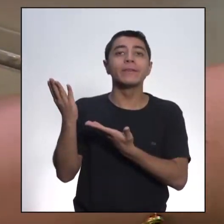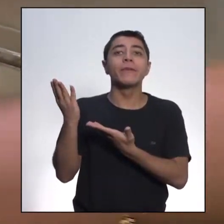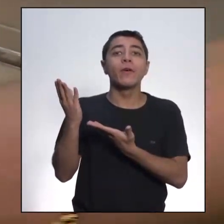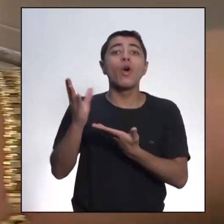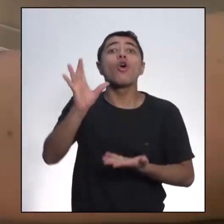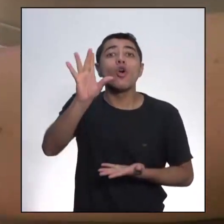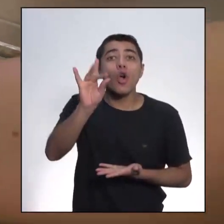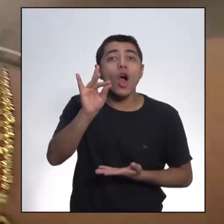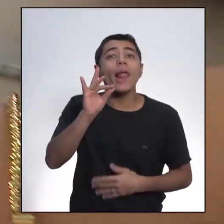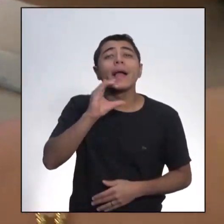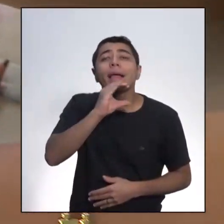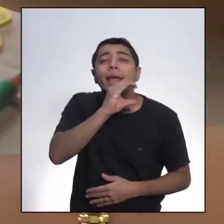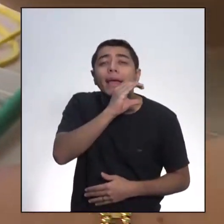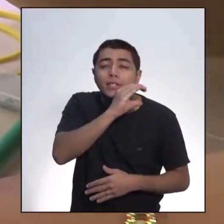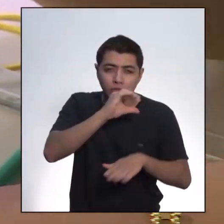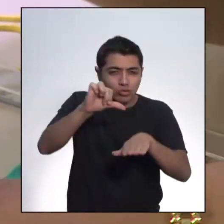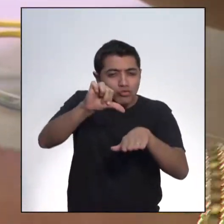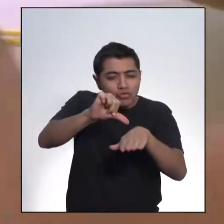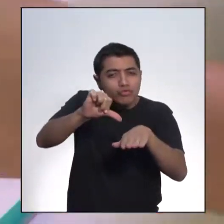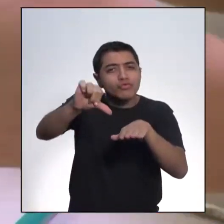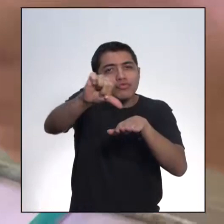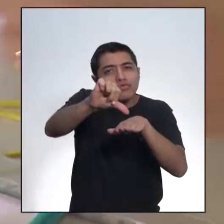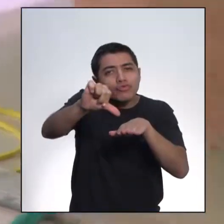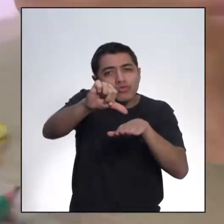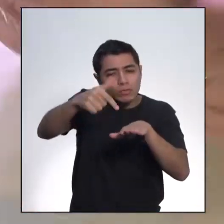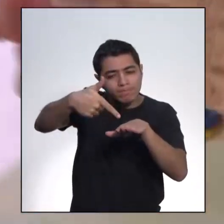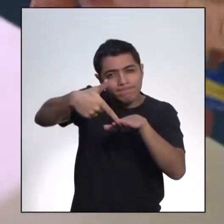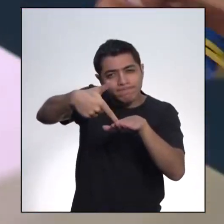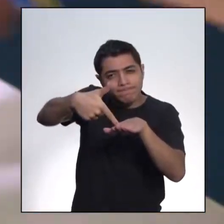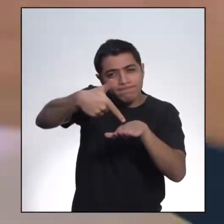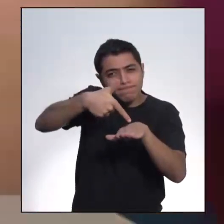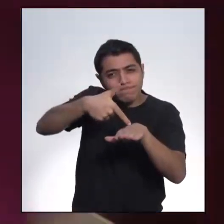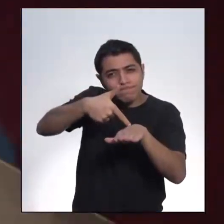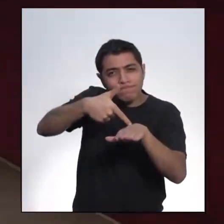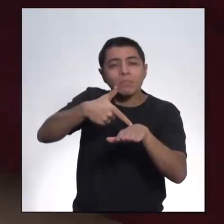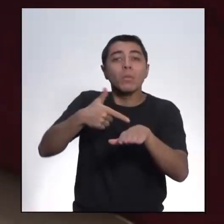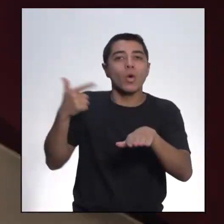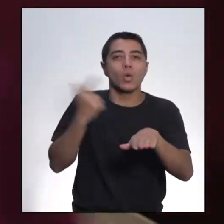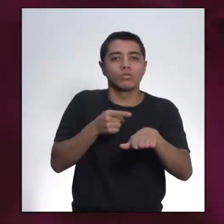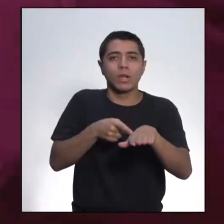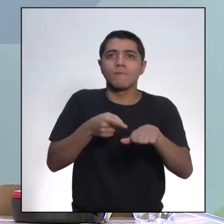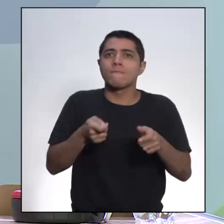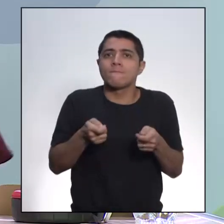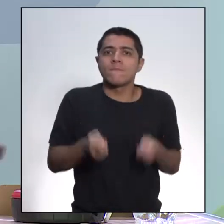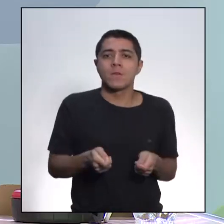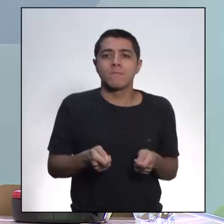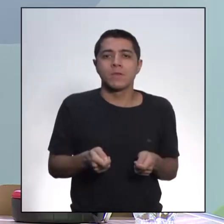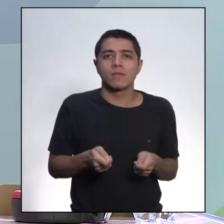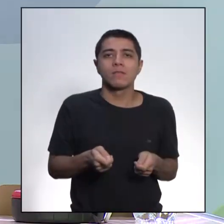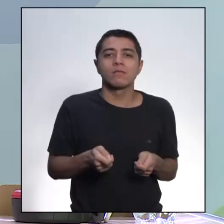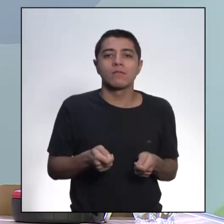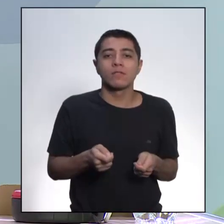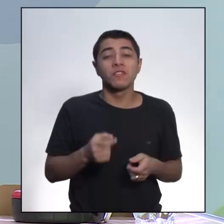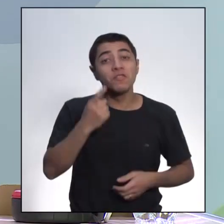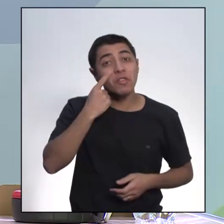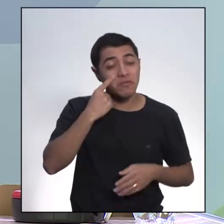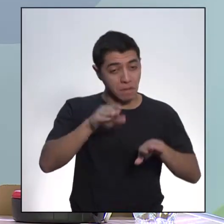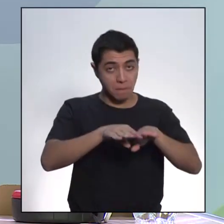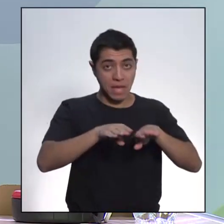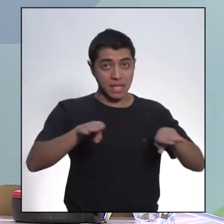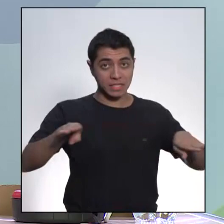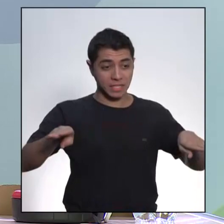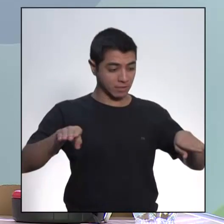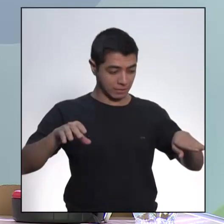firme. Passei bastante cola quente aqui também, né? E aí, eu vou tentar passar aqui. Vamos ver se essa mesa aqui vai dar.